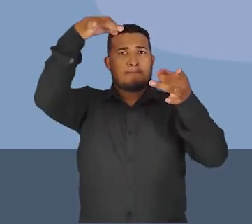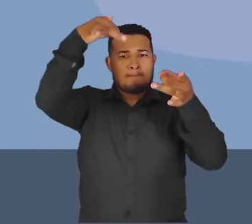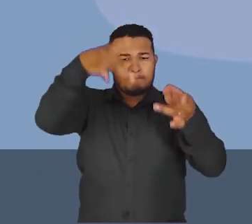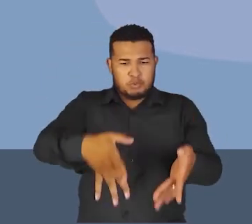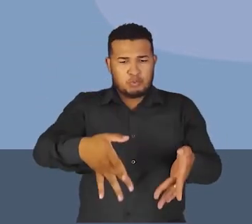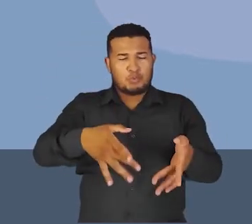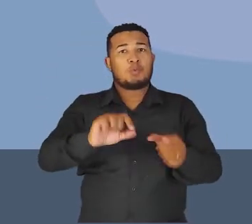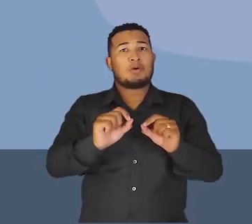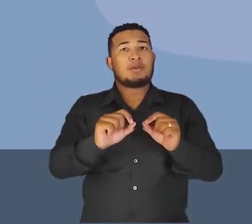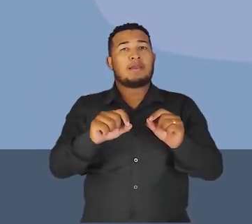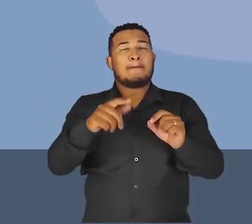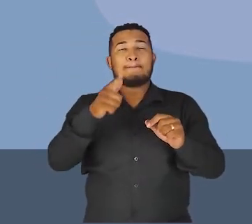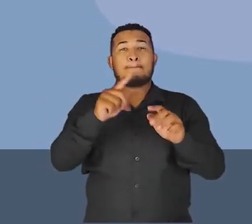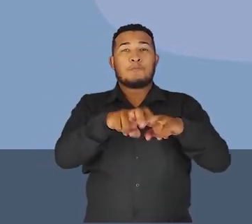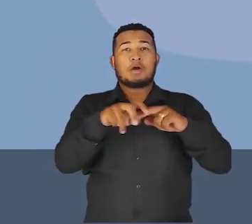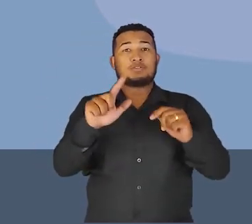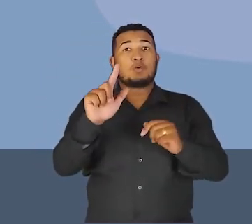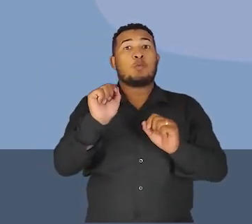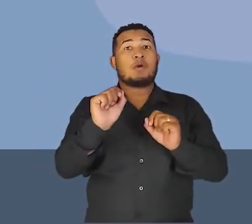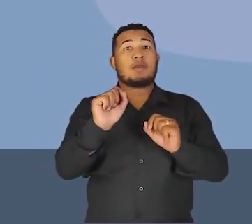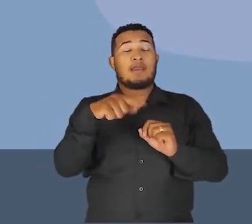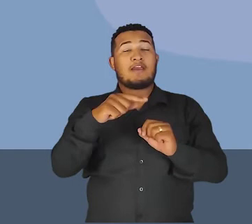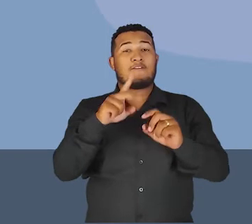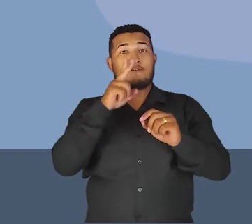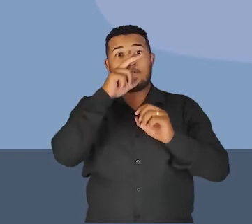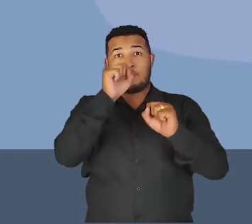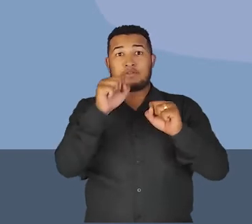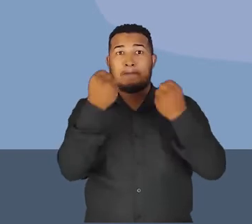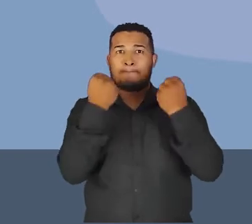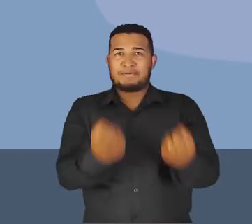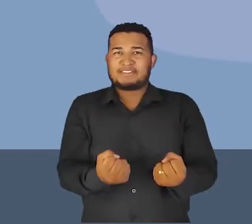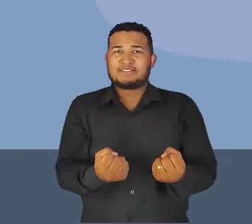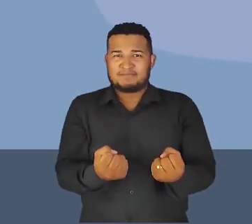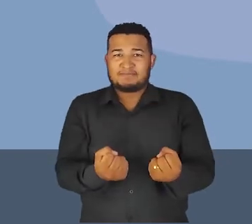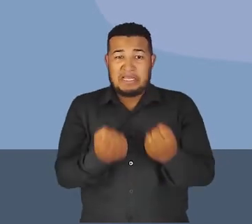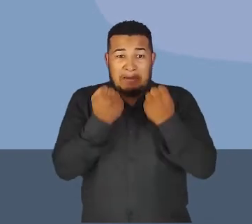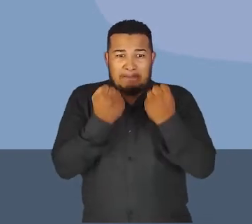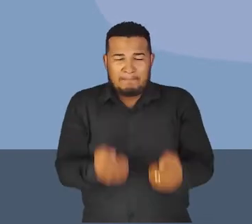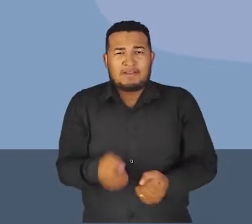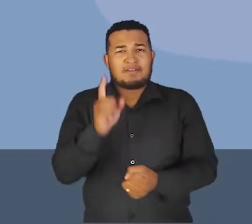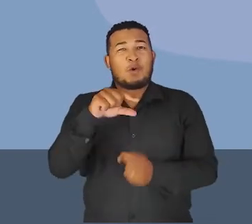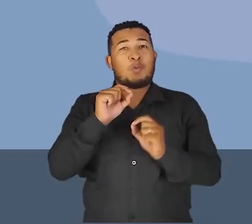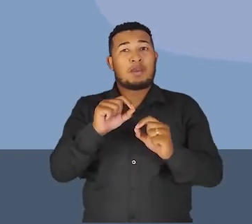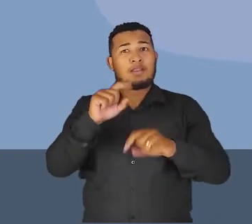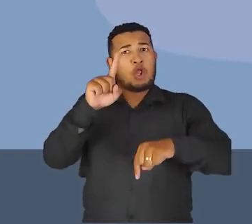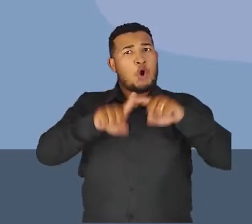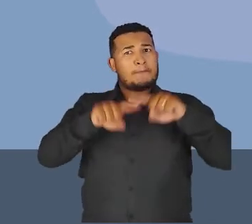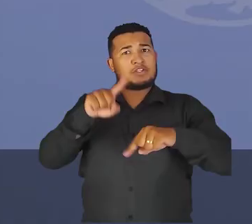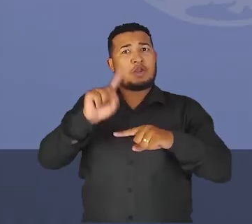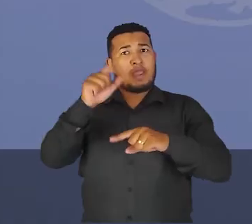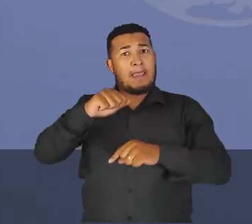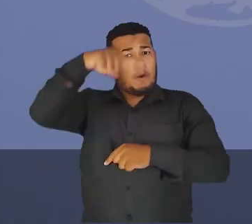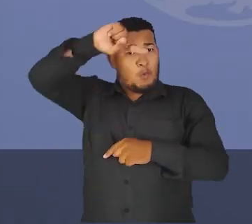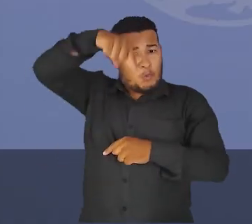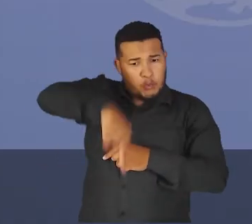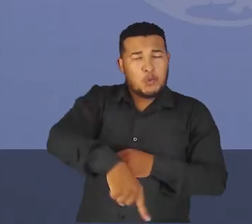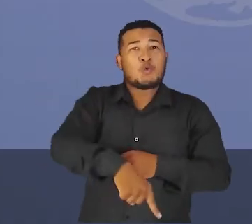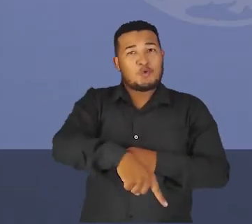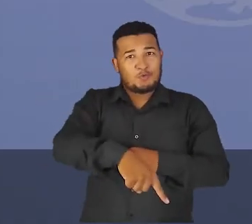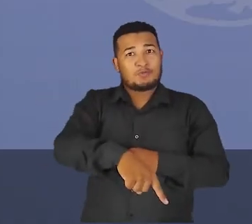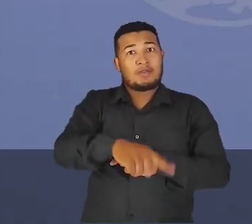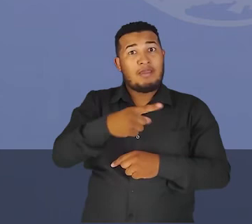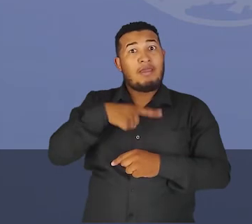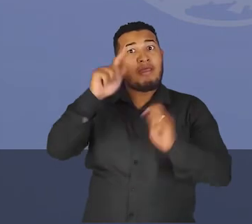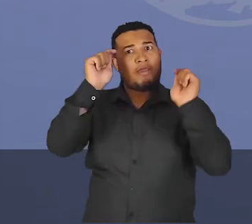puxado pela Terra é chamada de força-peso. E essa força puxa o objeto para baixo. Essa força